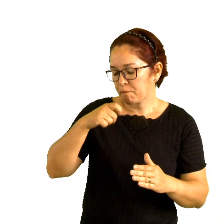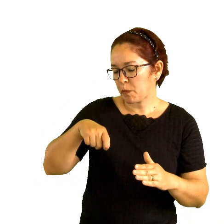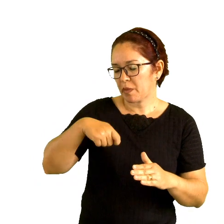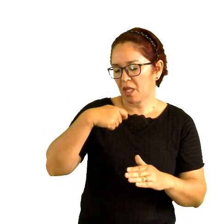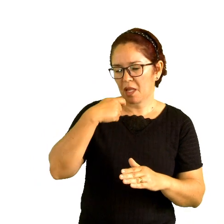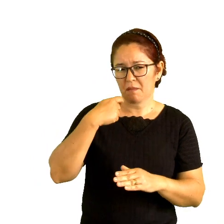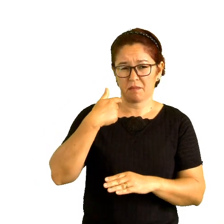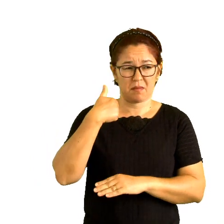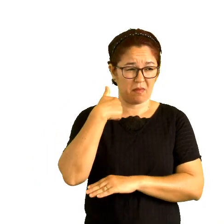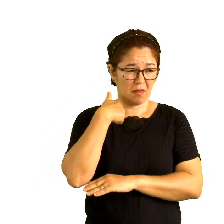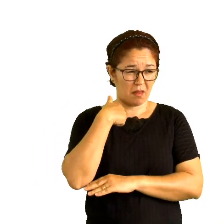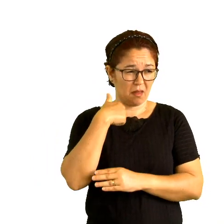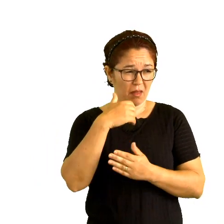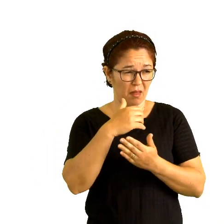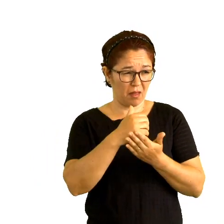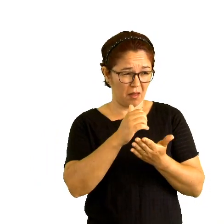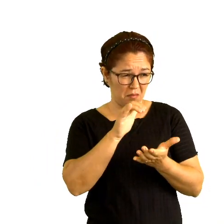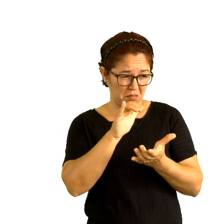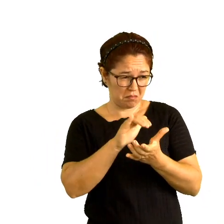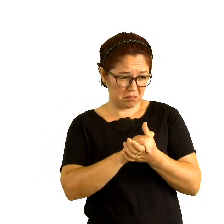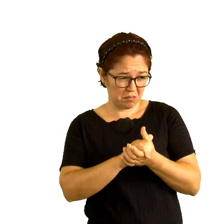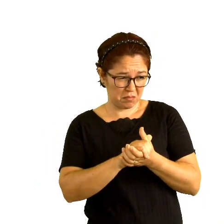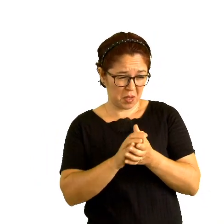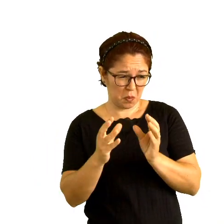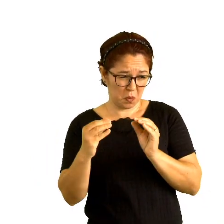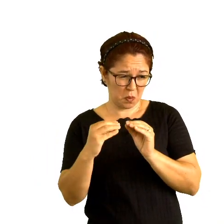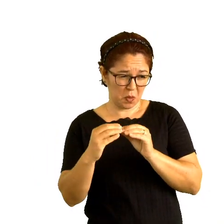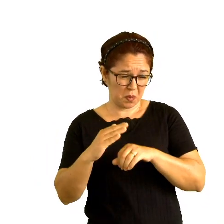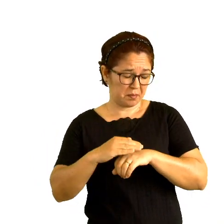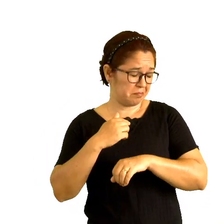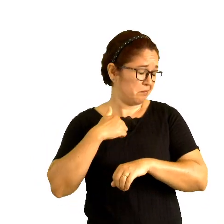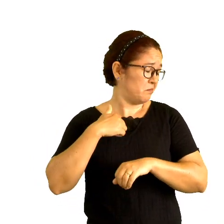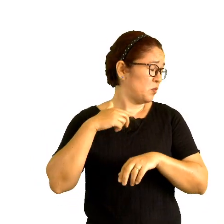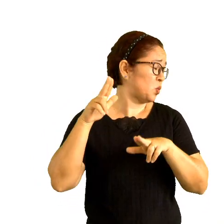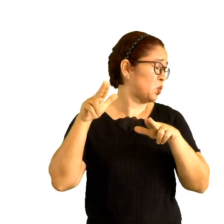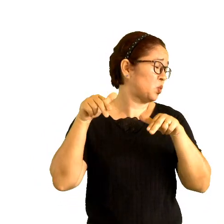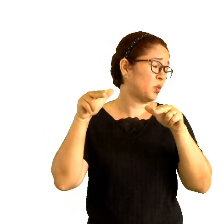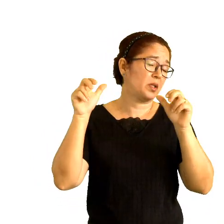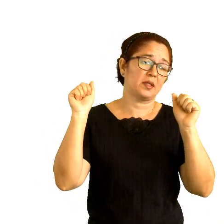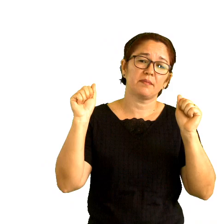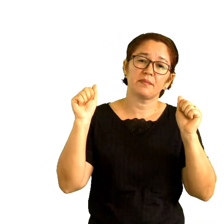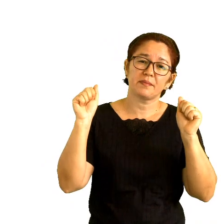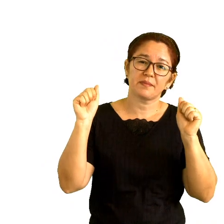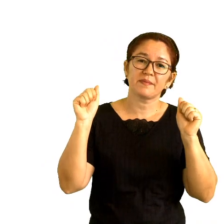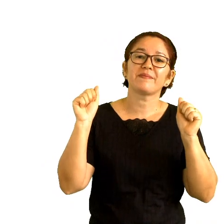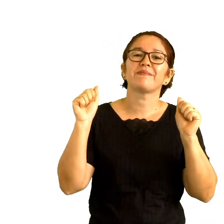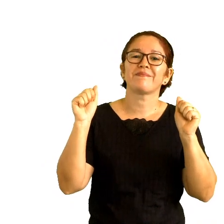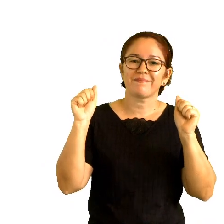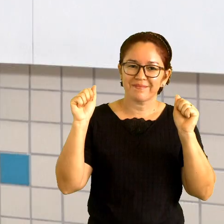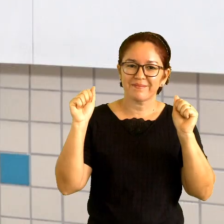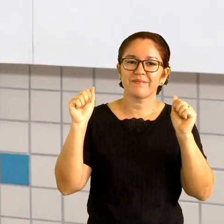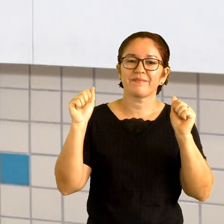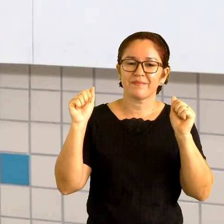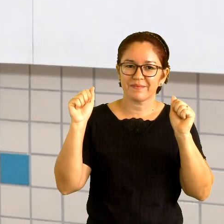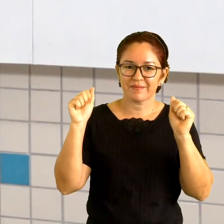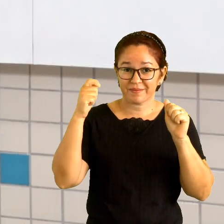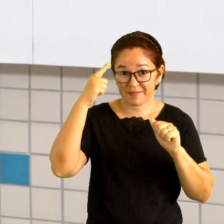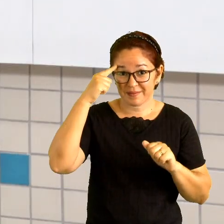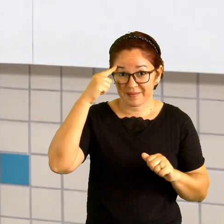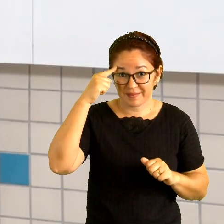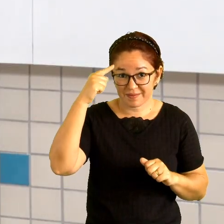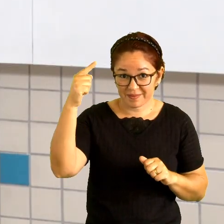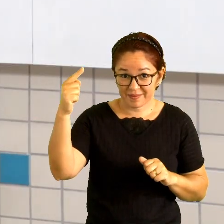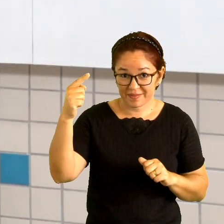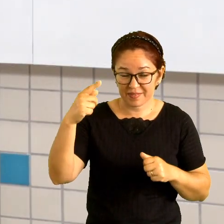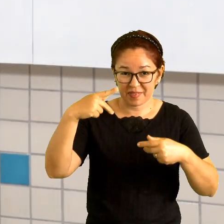morta. Então, o que está querendo dizer esse texto aí? Que a princesa é uma